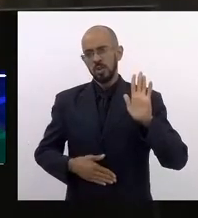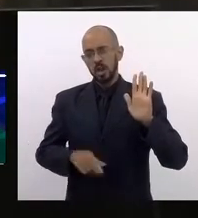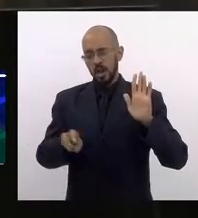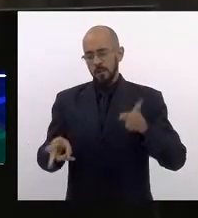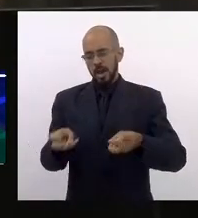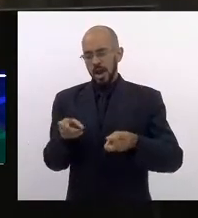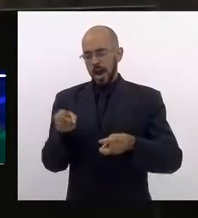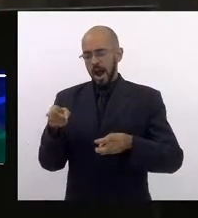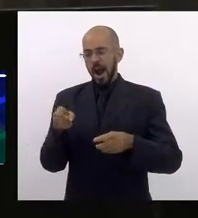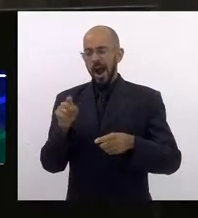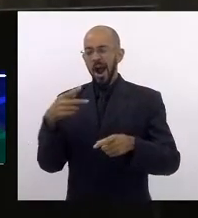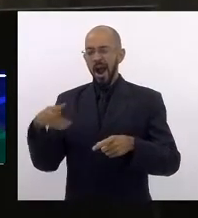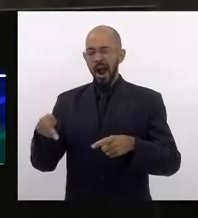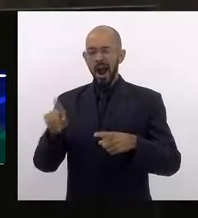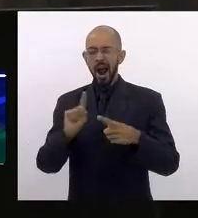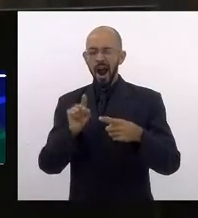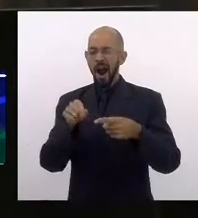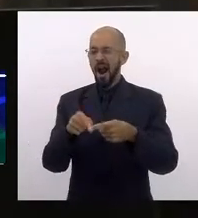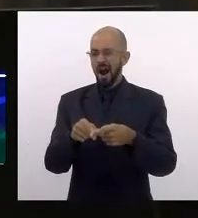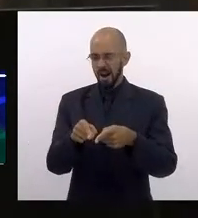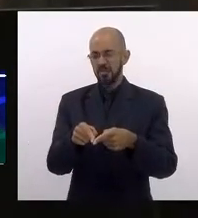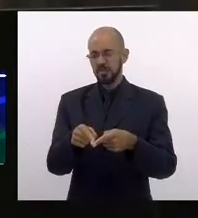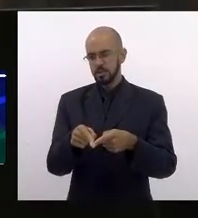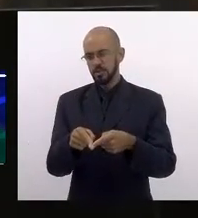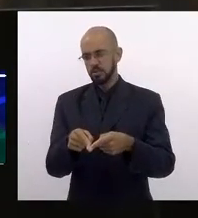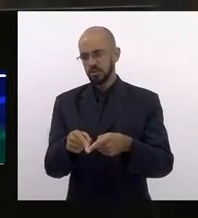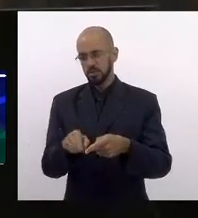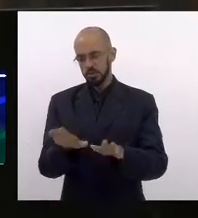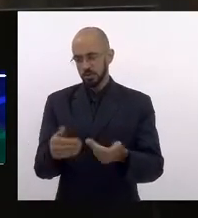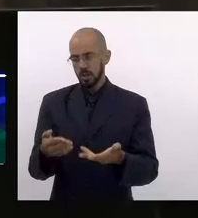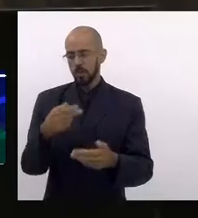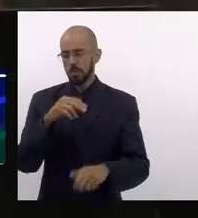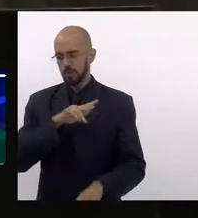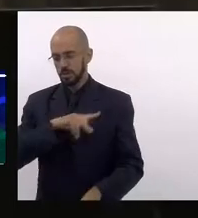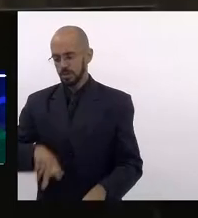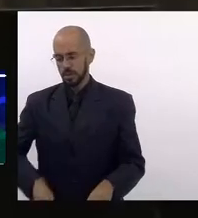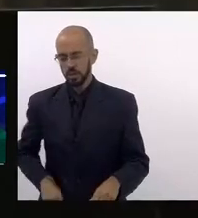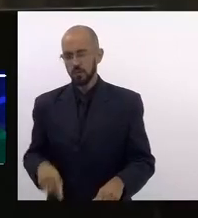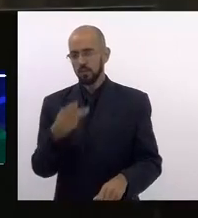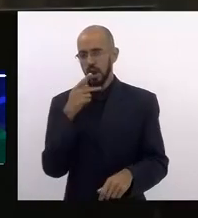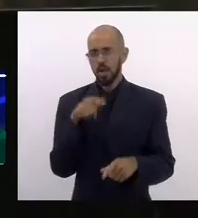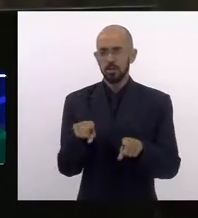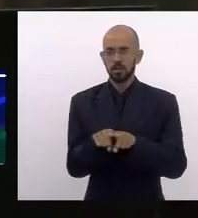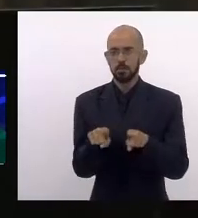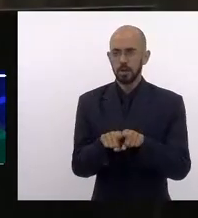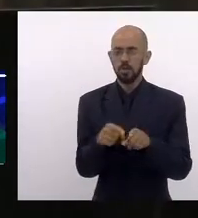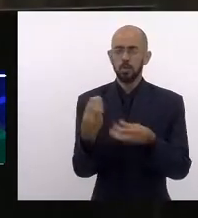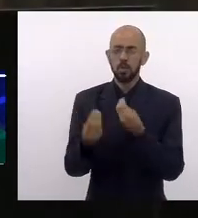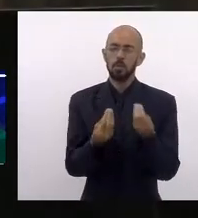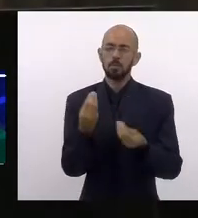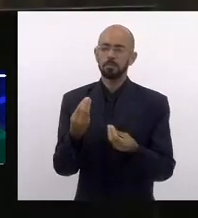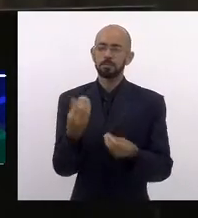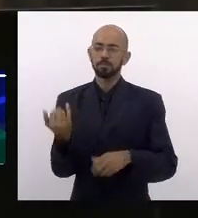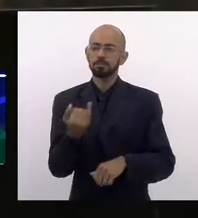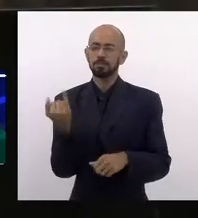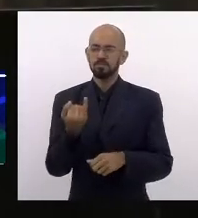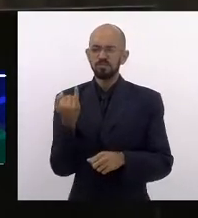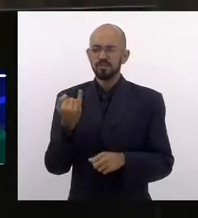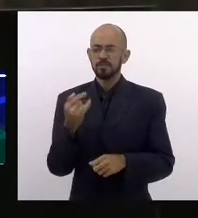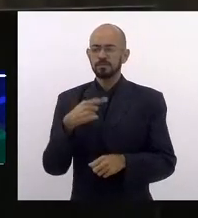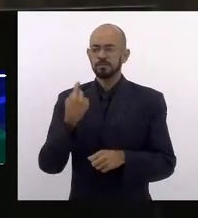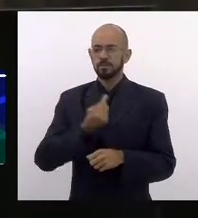um alvo. E aí, senhora presidenta, ressaltar aqui o quanto que é importante a gente